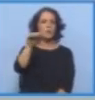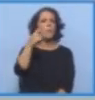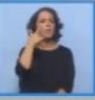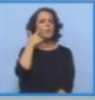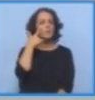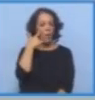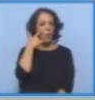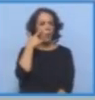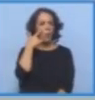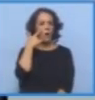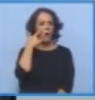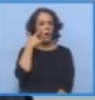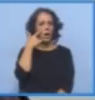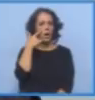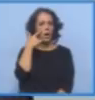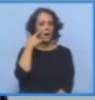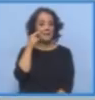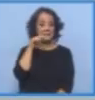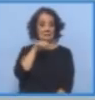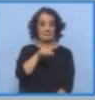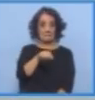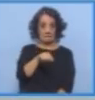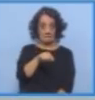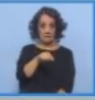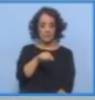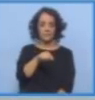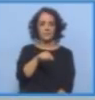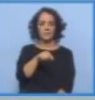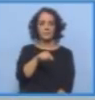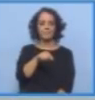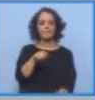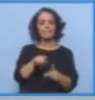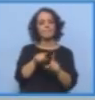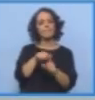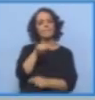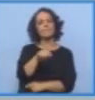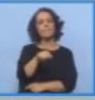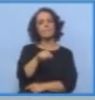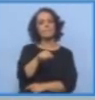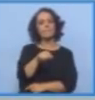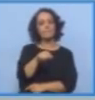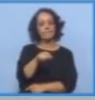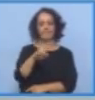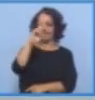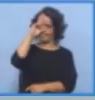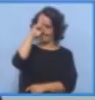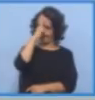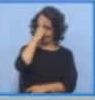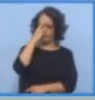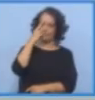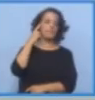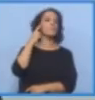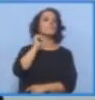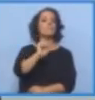que estes que estão mais, eu diria, mais empenhados em viver a